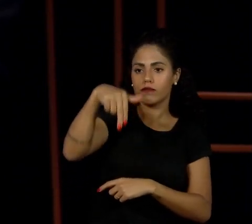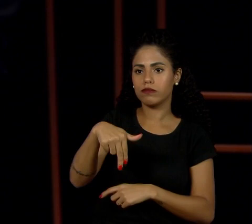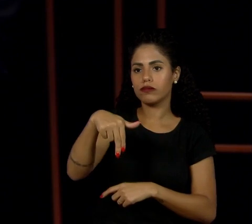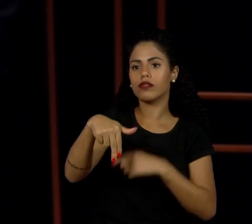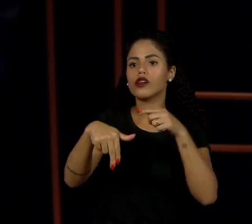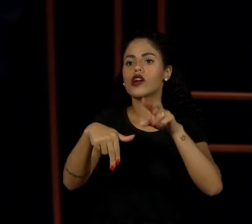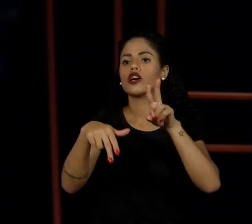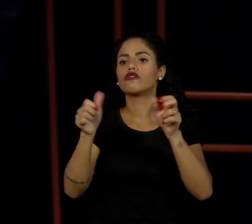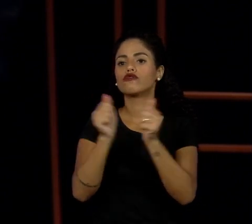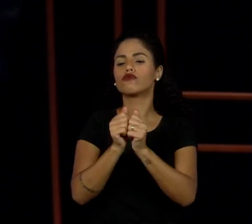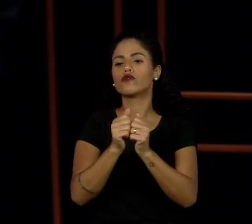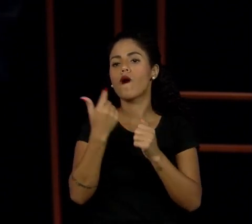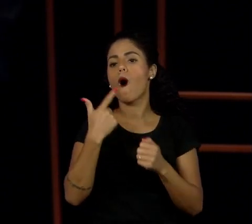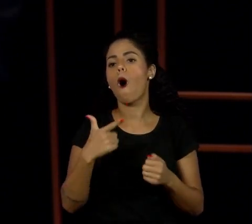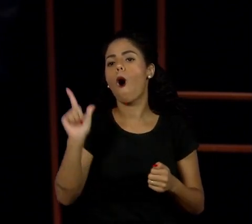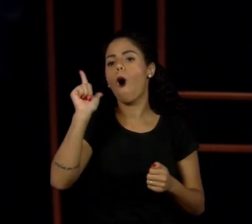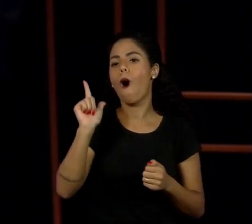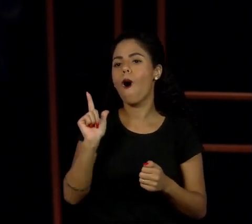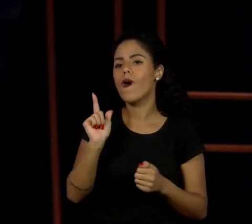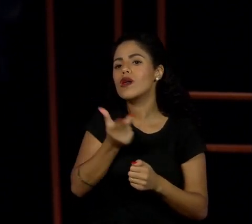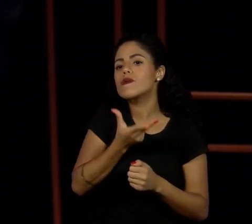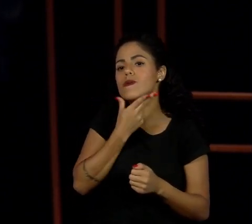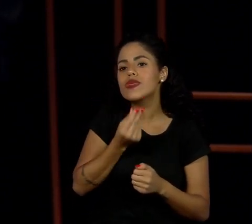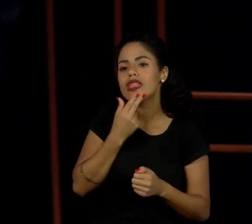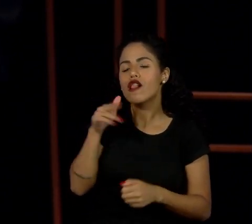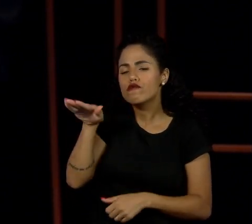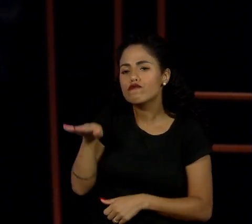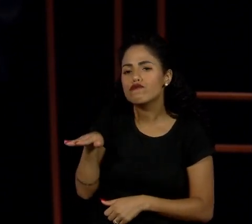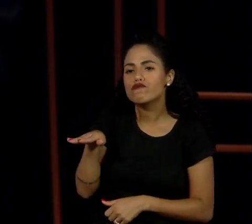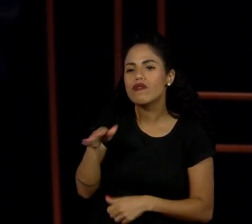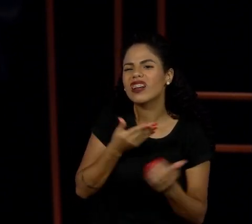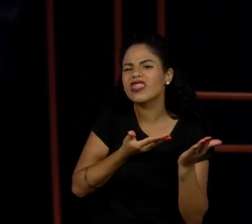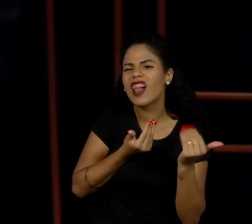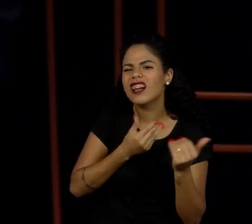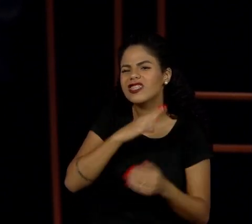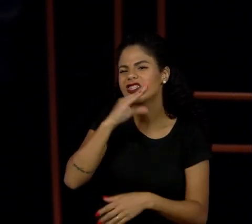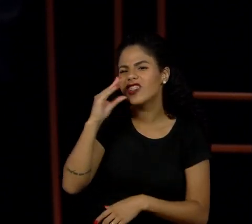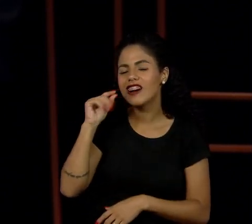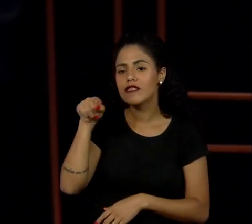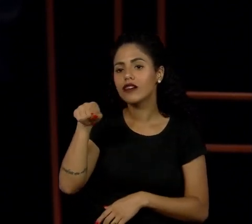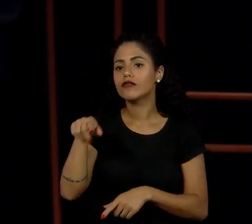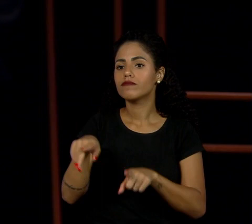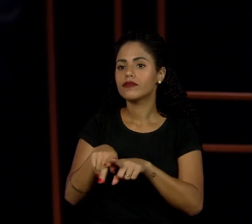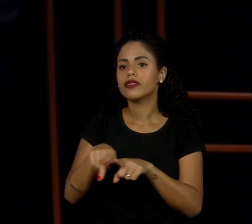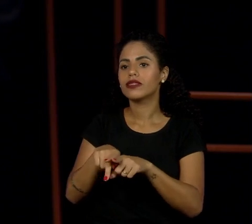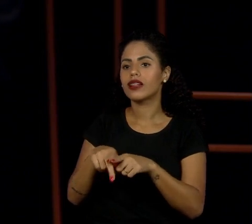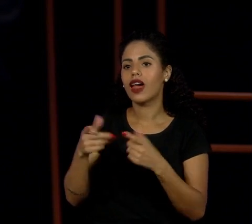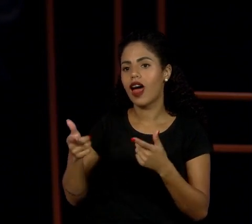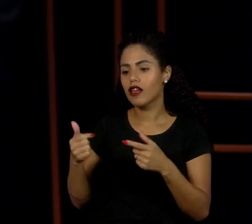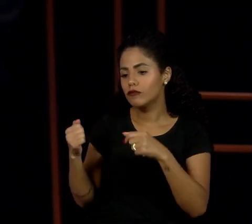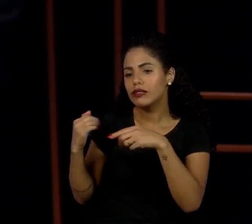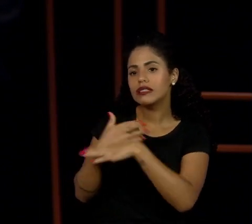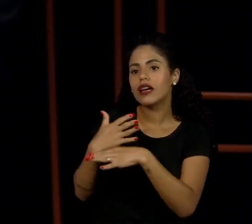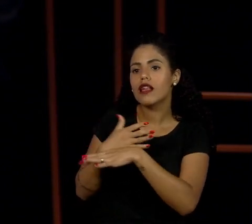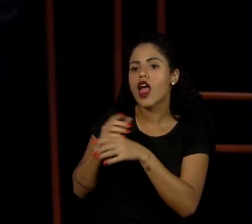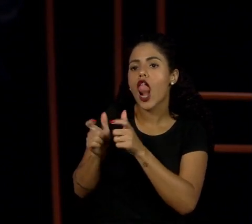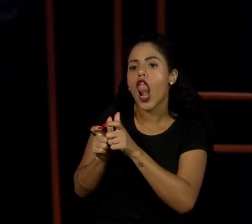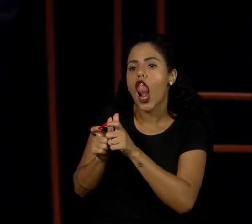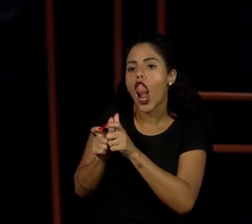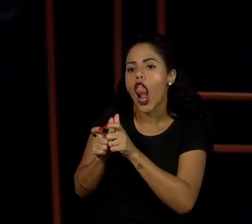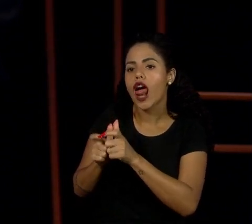meninos, deve ter sido indelével, ninguém esquece disso. Né? Você está lá numa cidade, num micropaese lá da